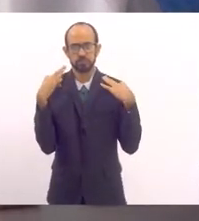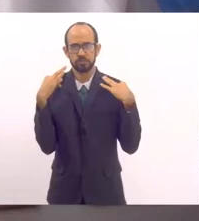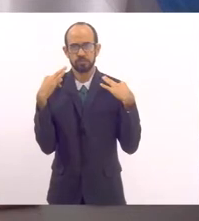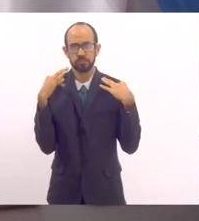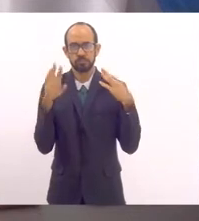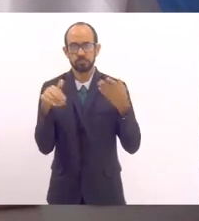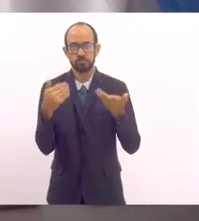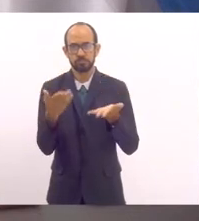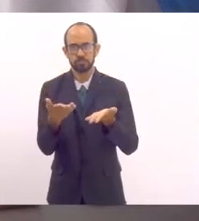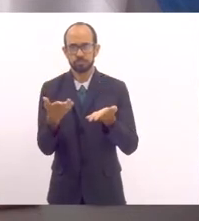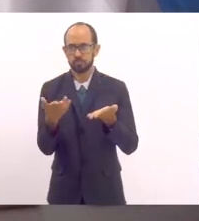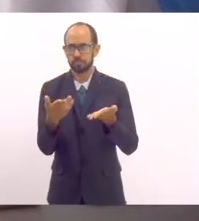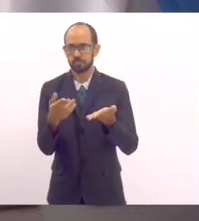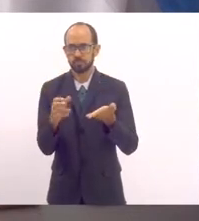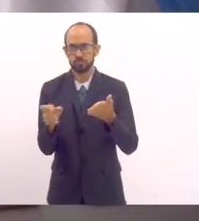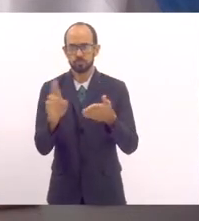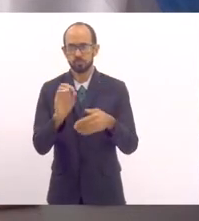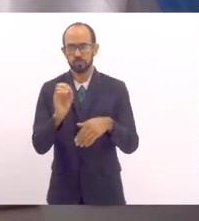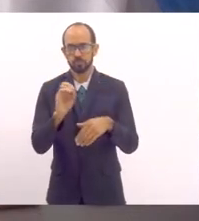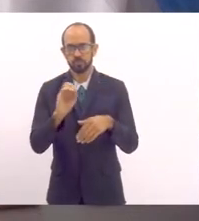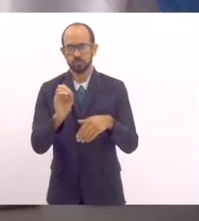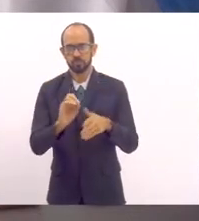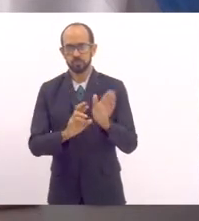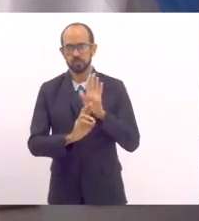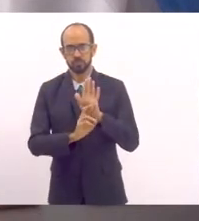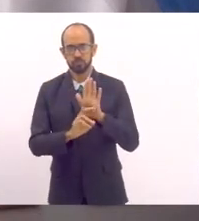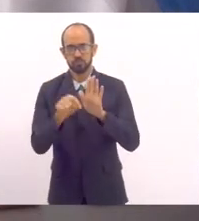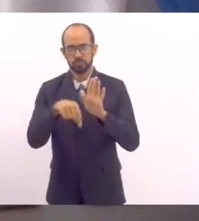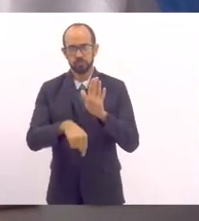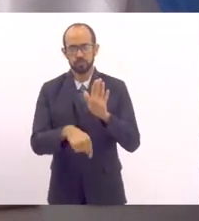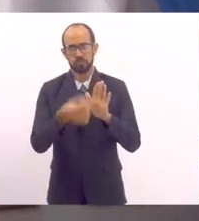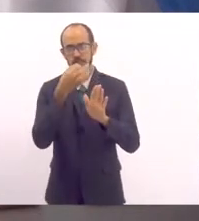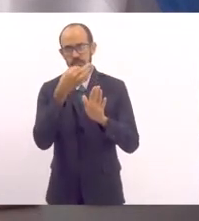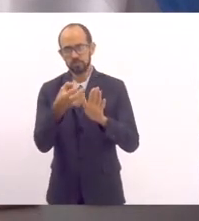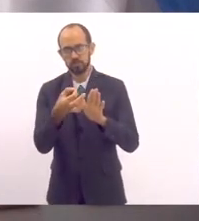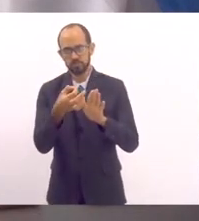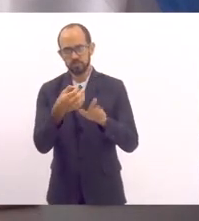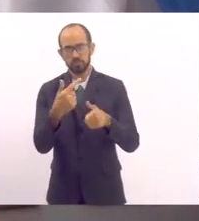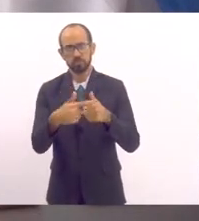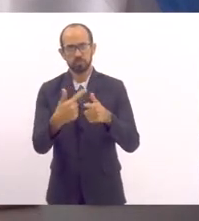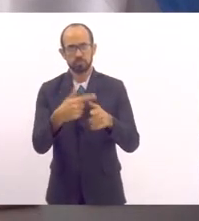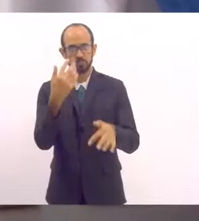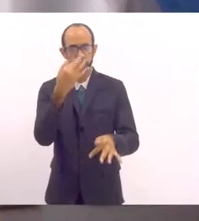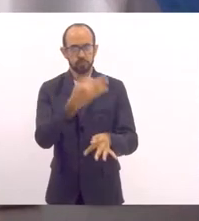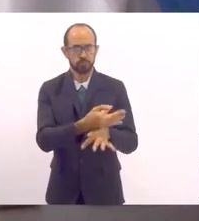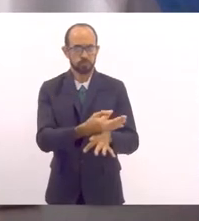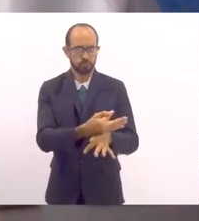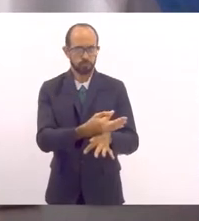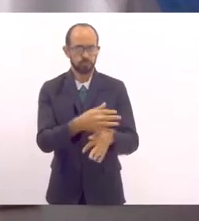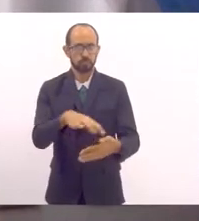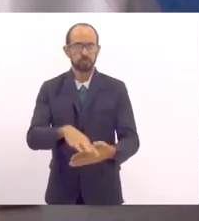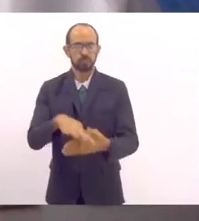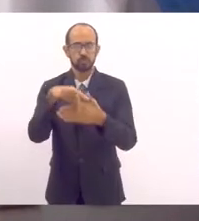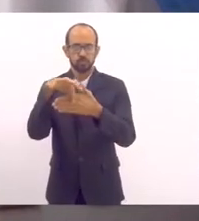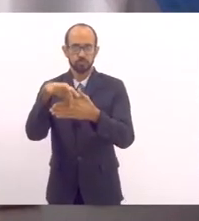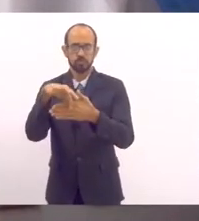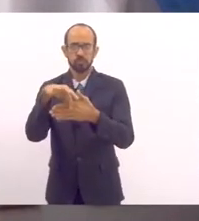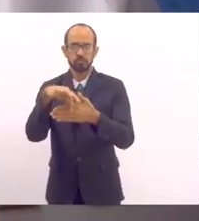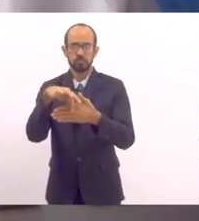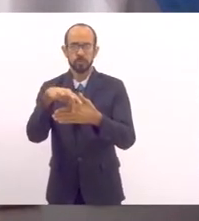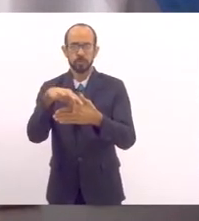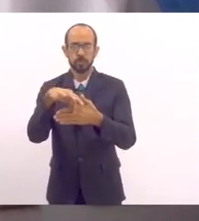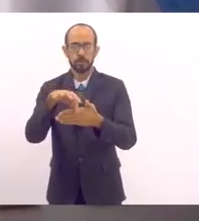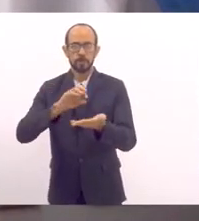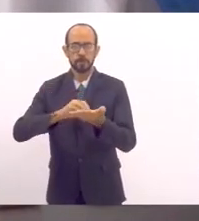não ter vindo nenhum representante, pelo menos para justificar a ausência dos titulares, eu achei uma grande falta